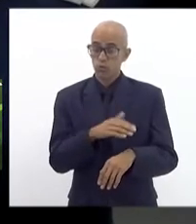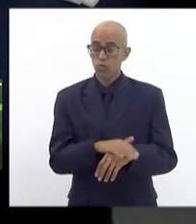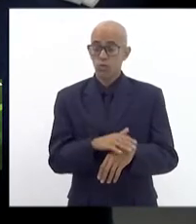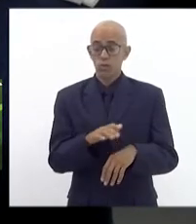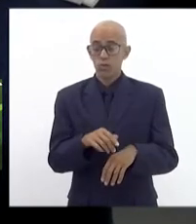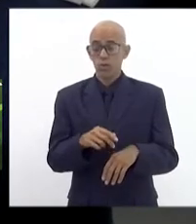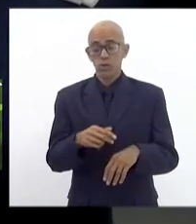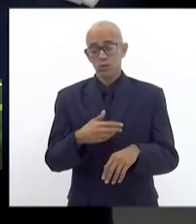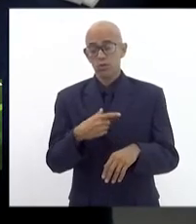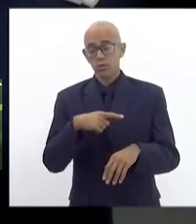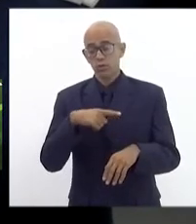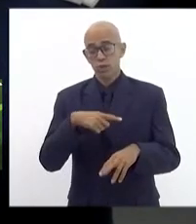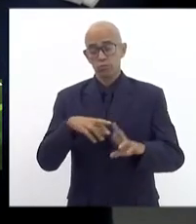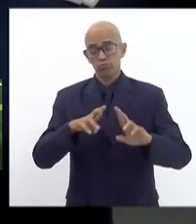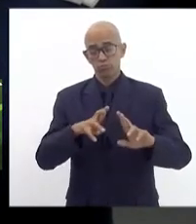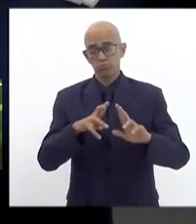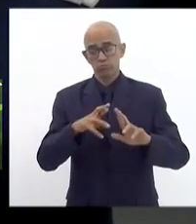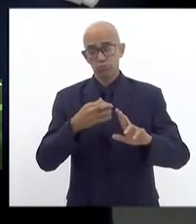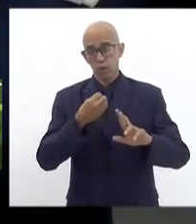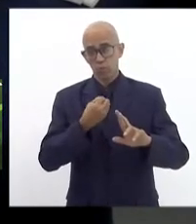melhor possível, né? Agora a gente